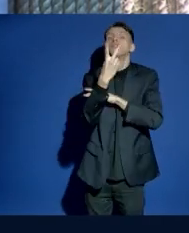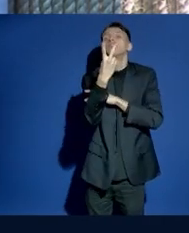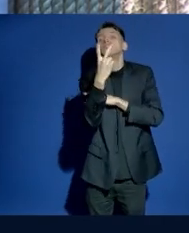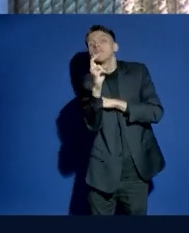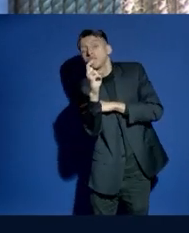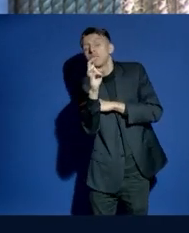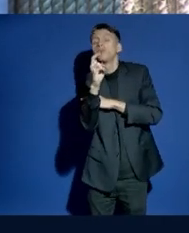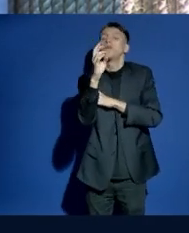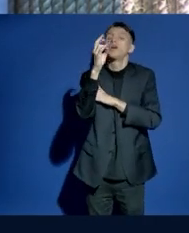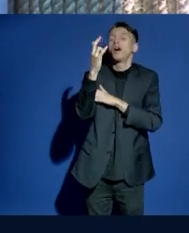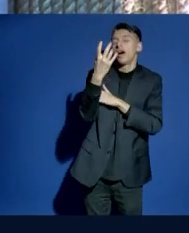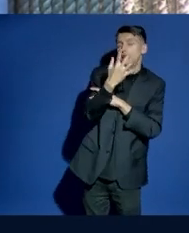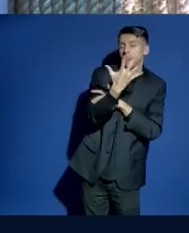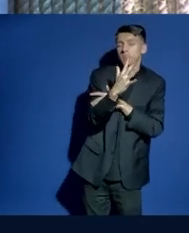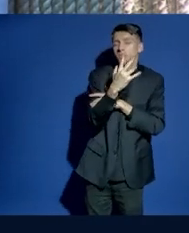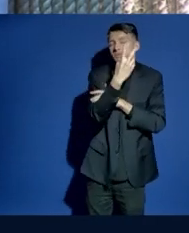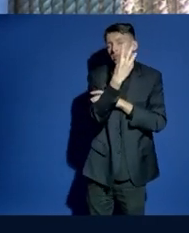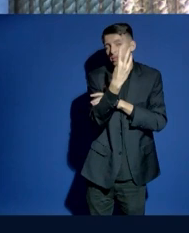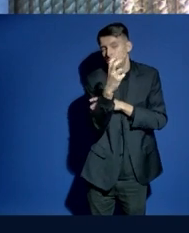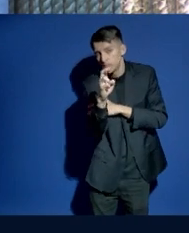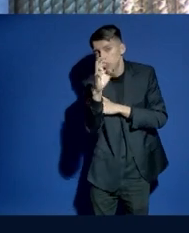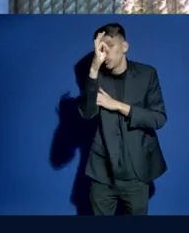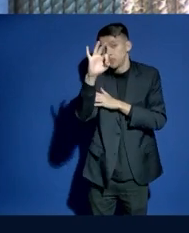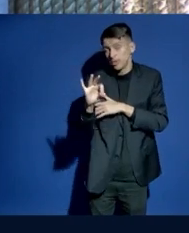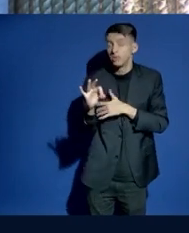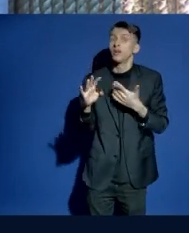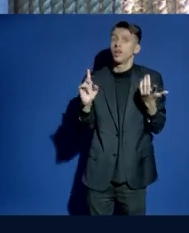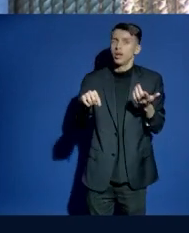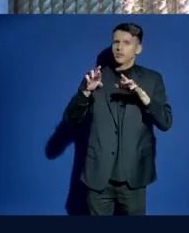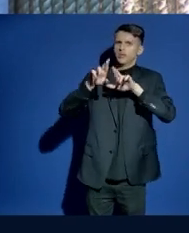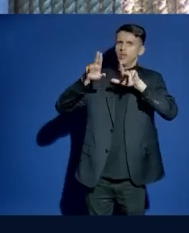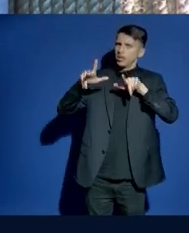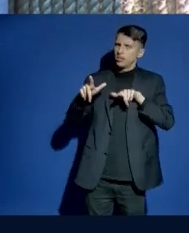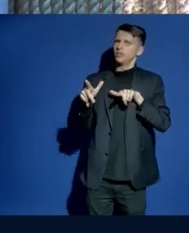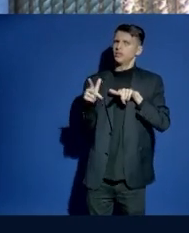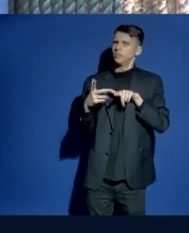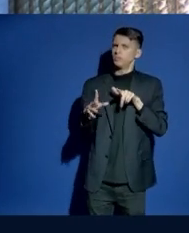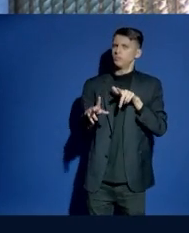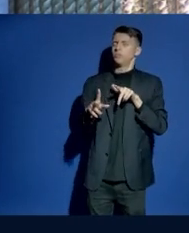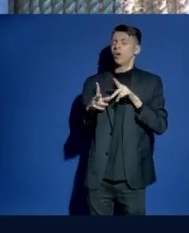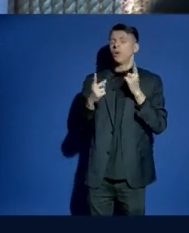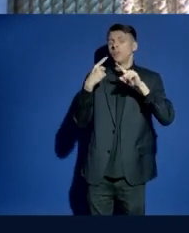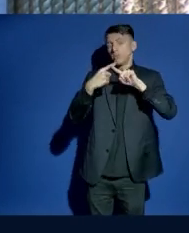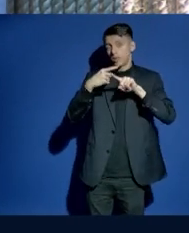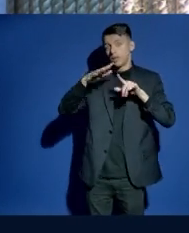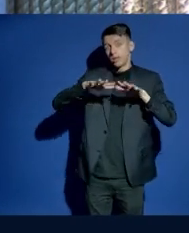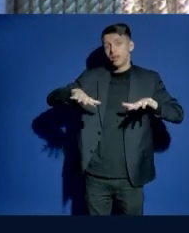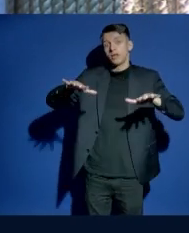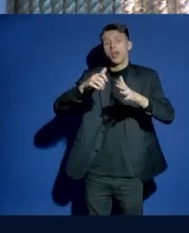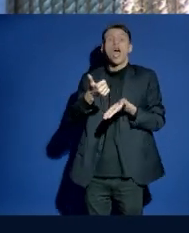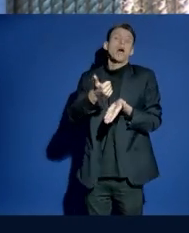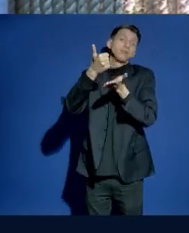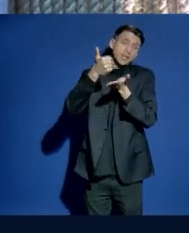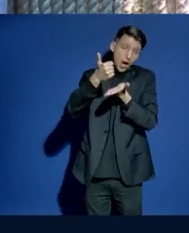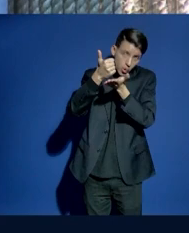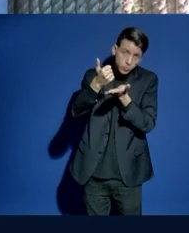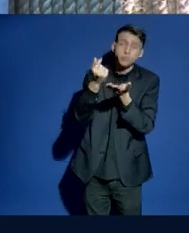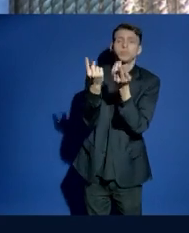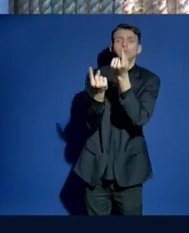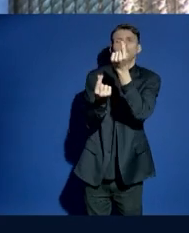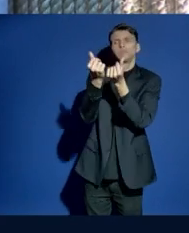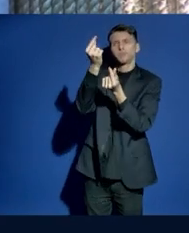35%. e essa diferença ela é brutal mesmo porque o mercado de capitais aí fica